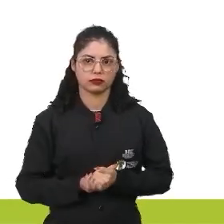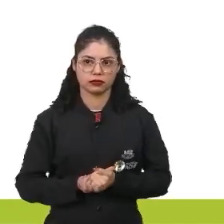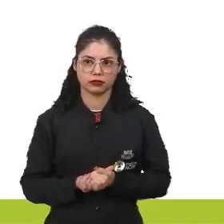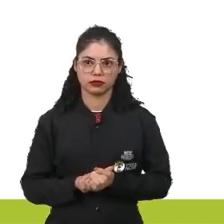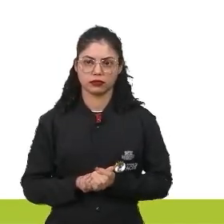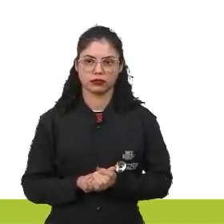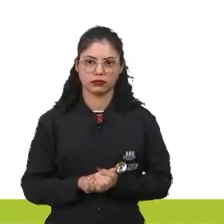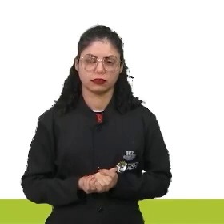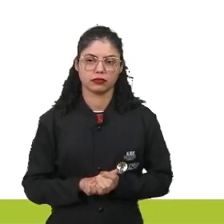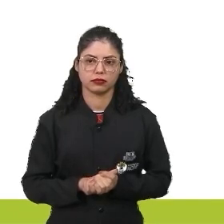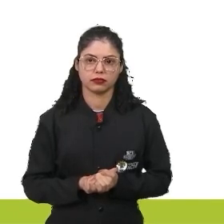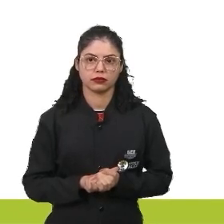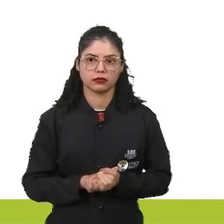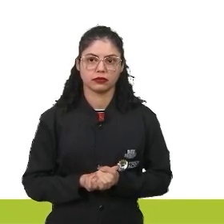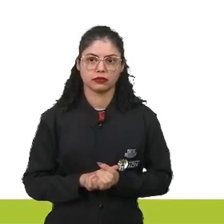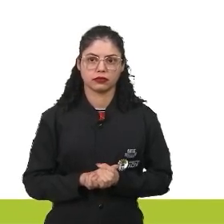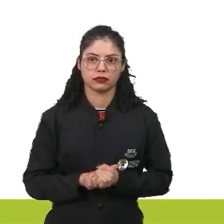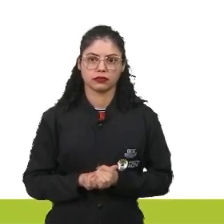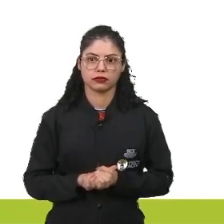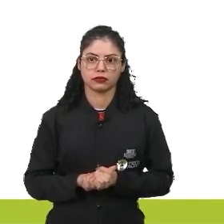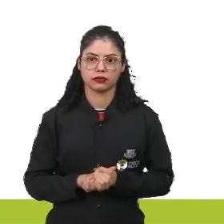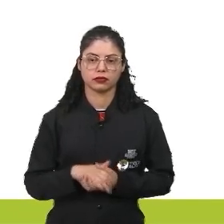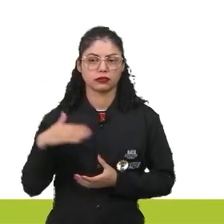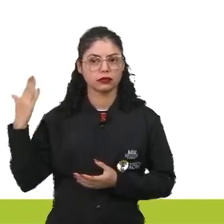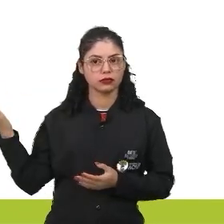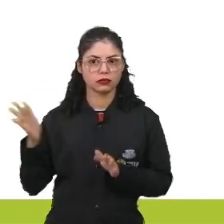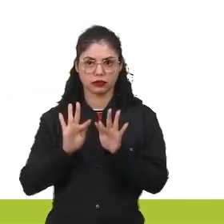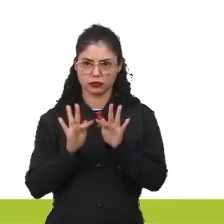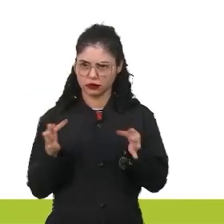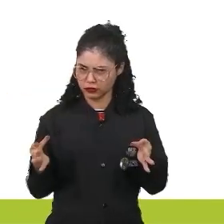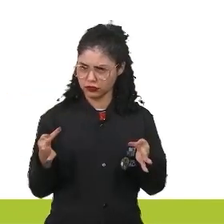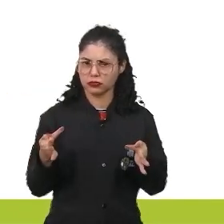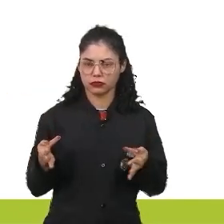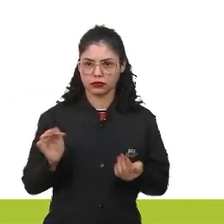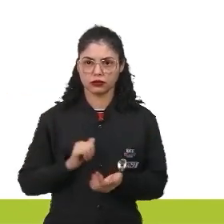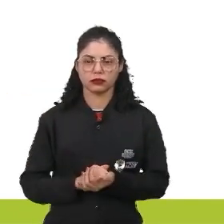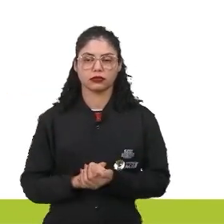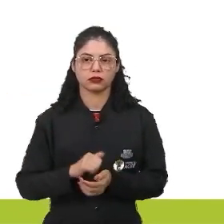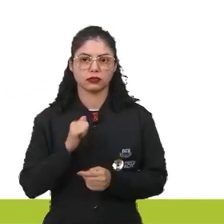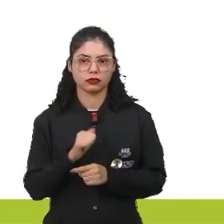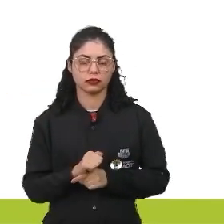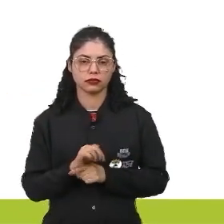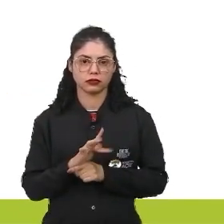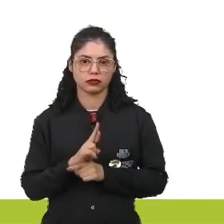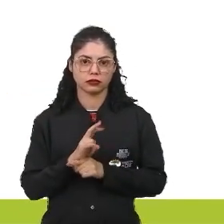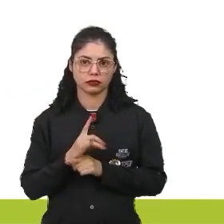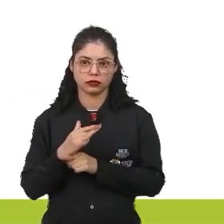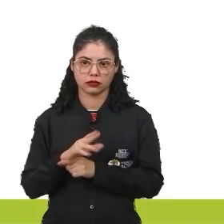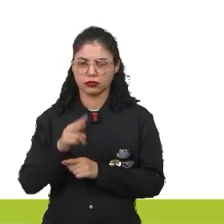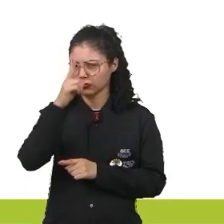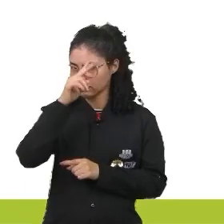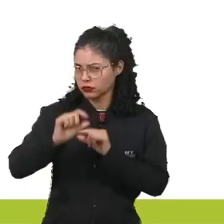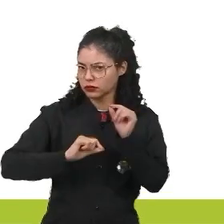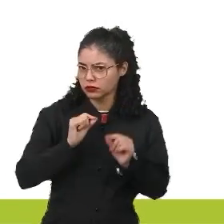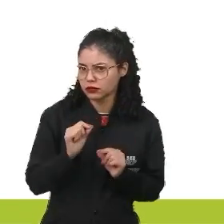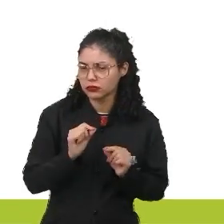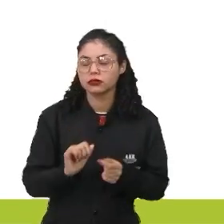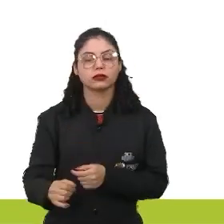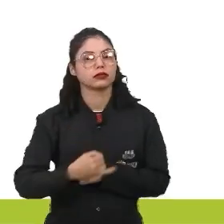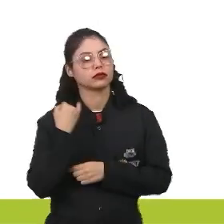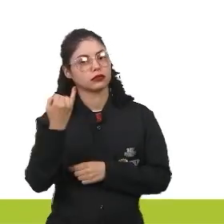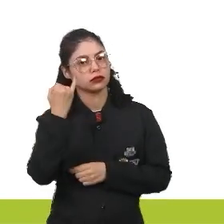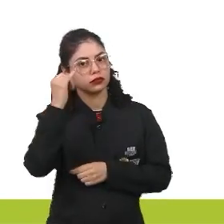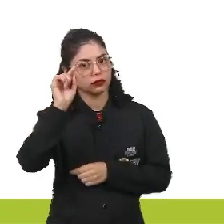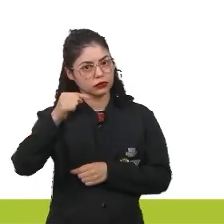eficaz, funil de decantação. Filtração simples. Quando a gente fala em filtração, o que a gente lembra?